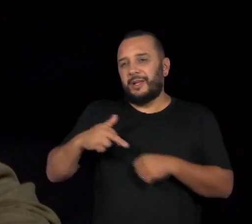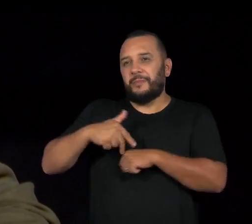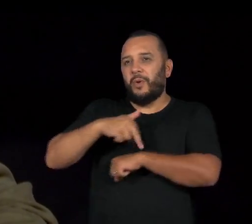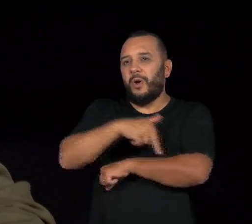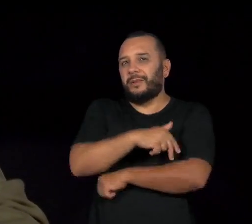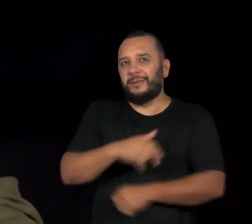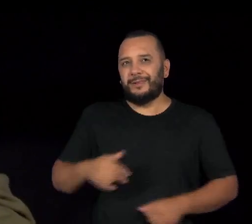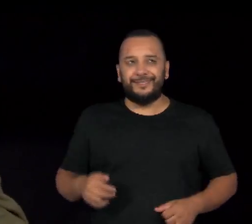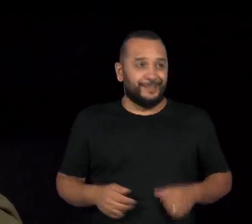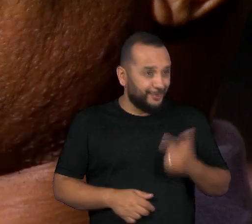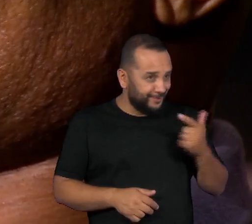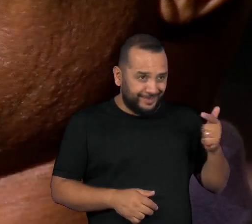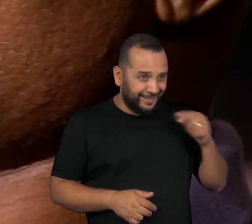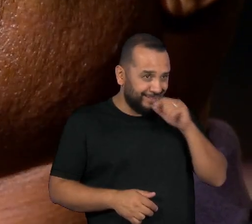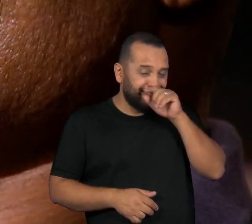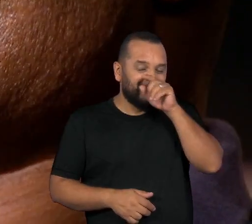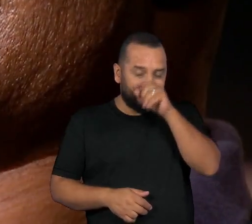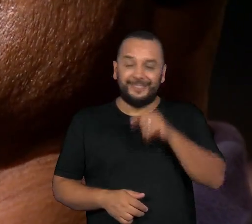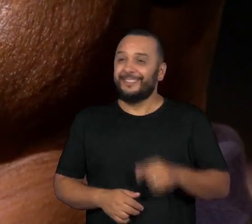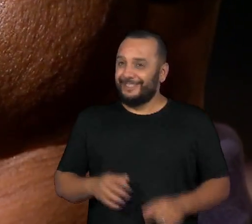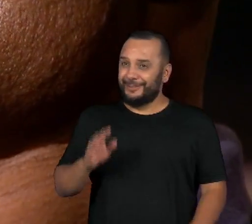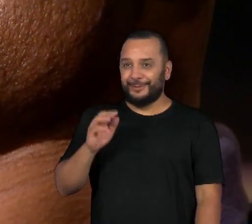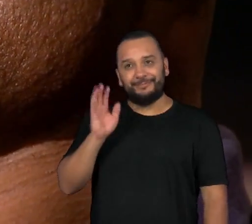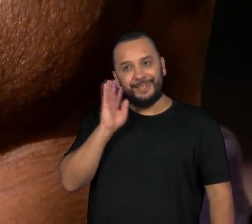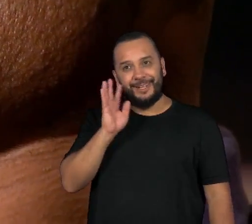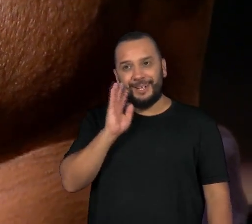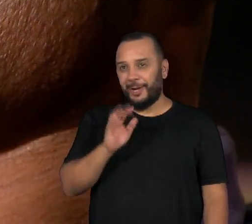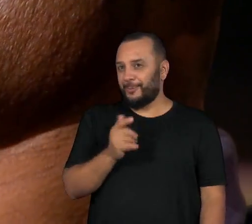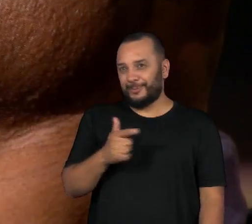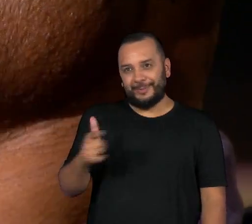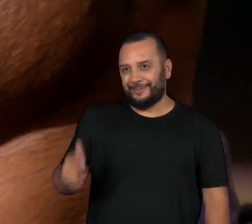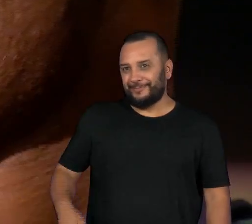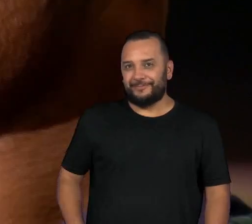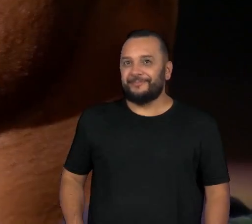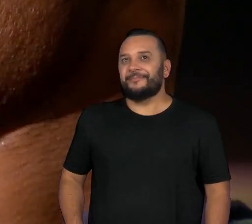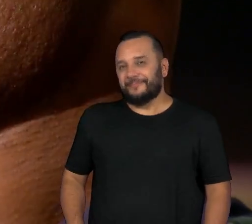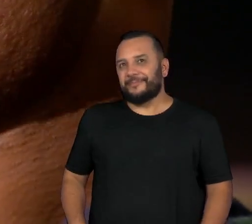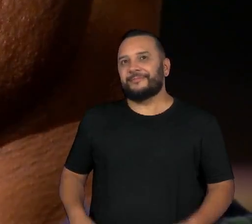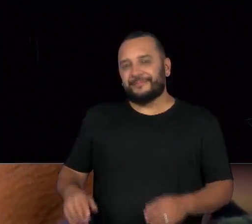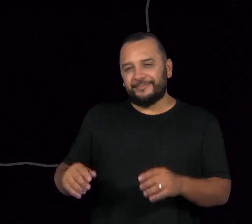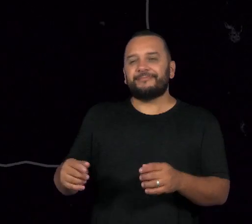sem estilo. Não tá legal. Que crueldade, hein? É cruel.